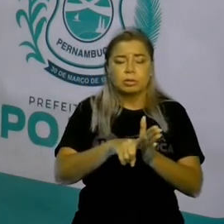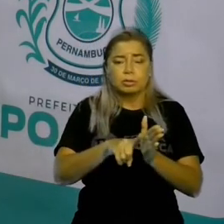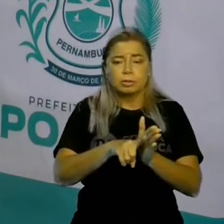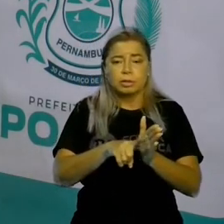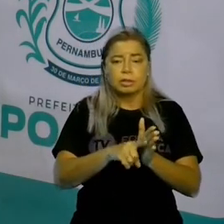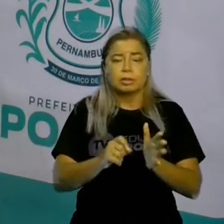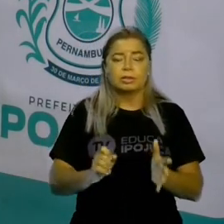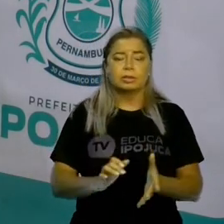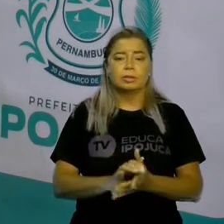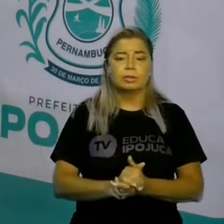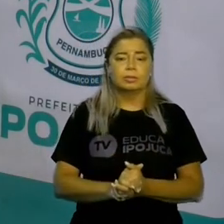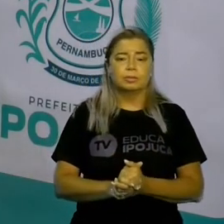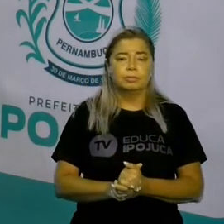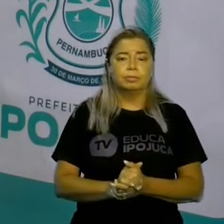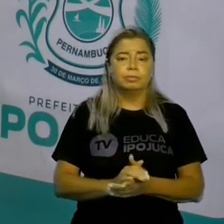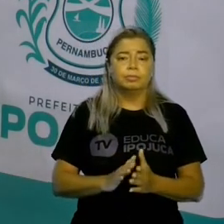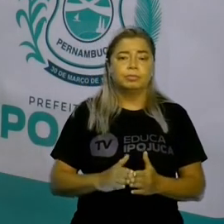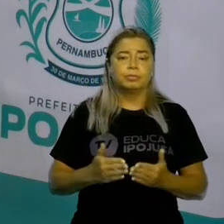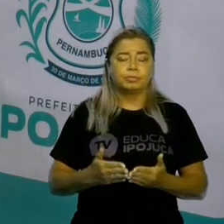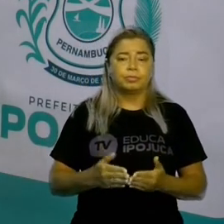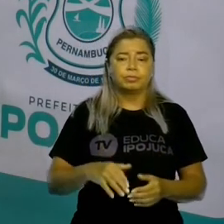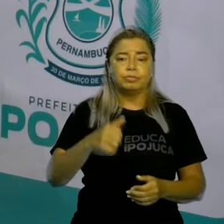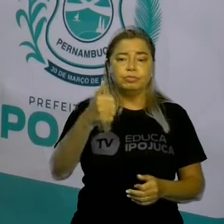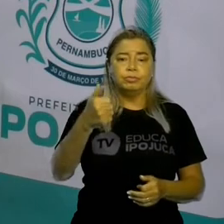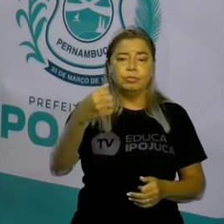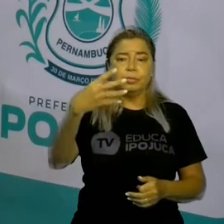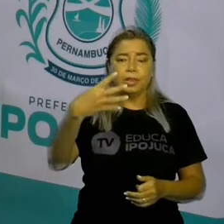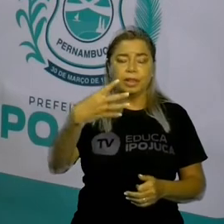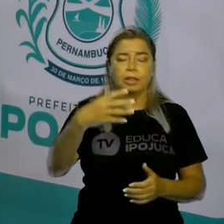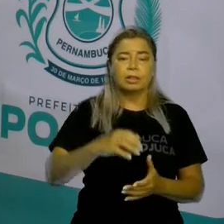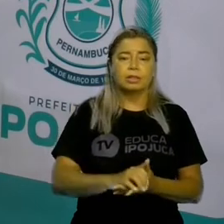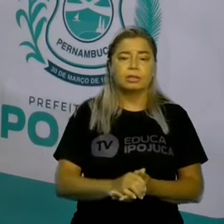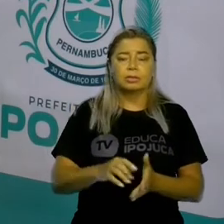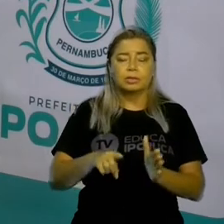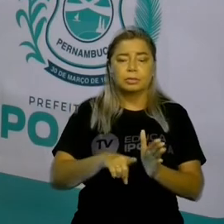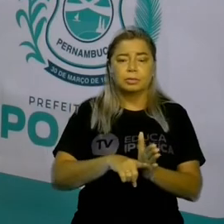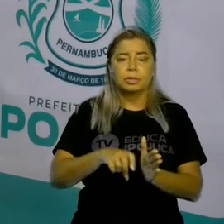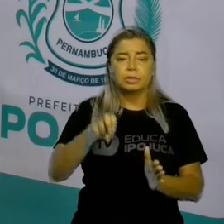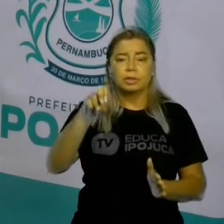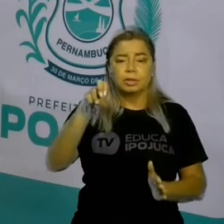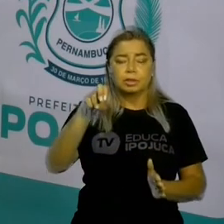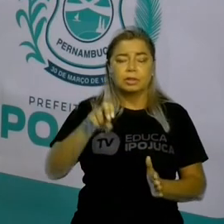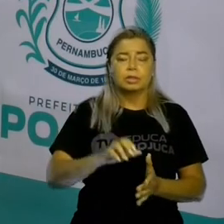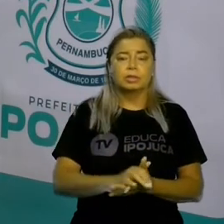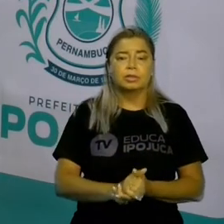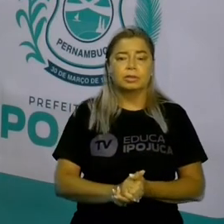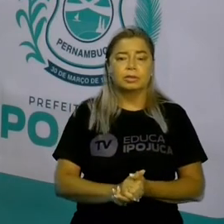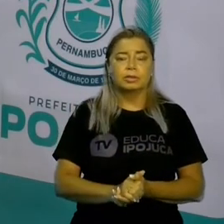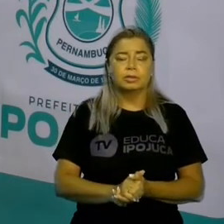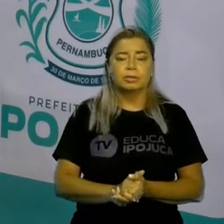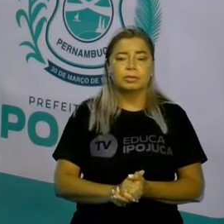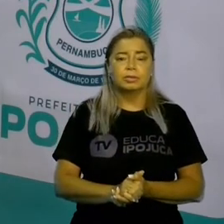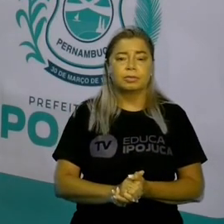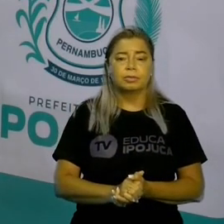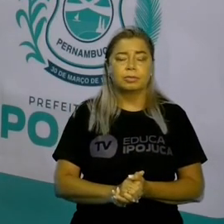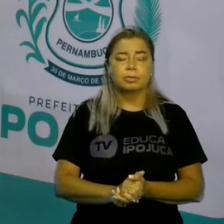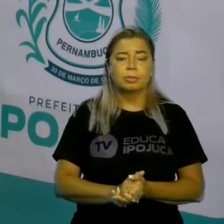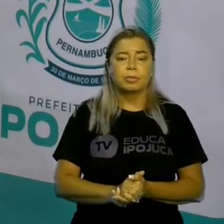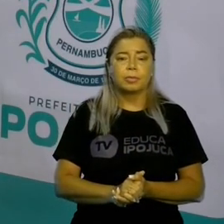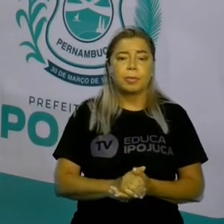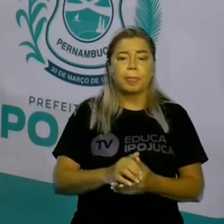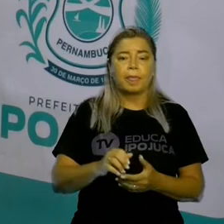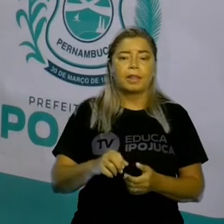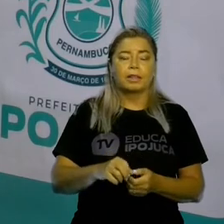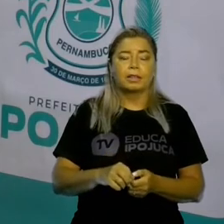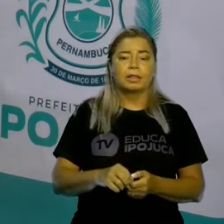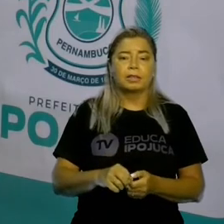temos o seguinte: 14 menos 5, que a gente consegue fazer.